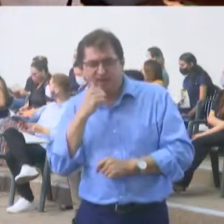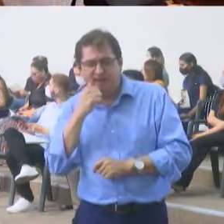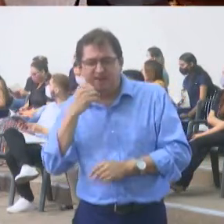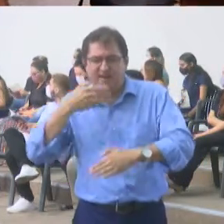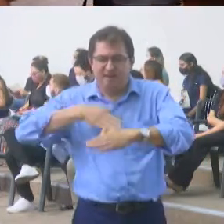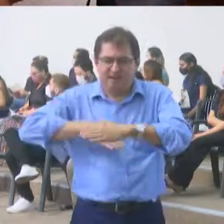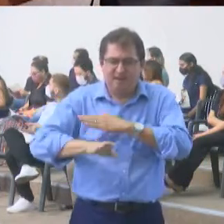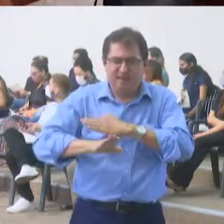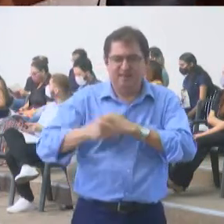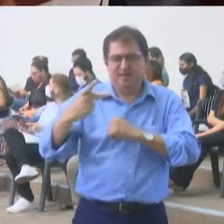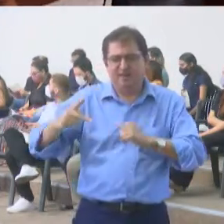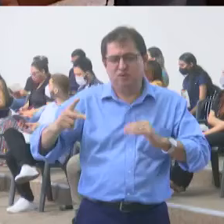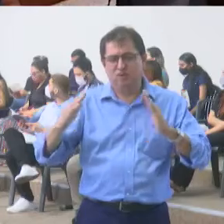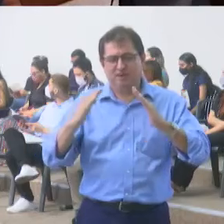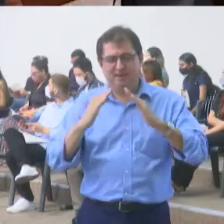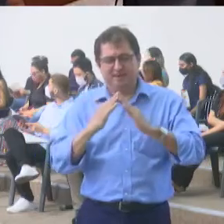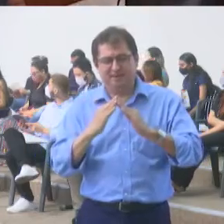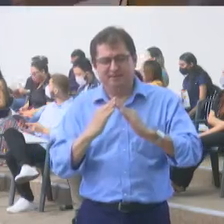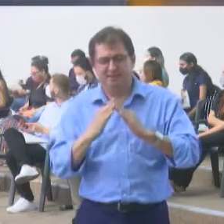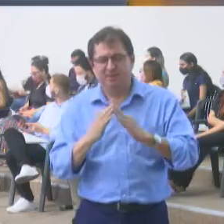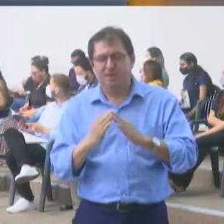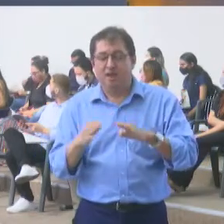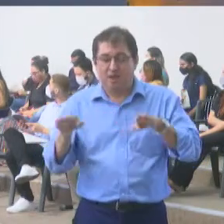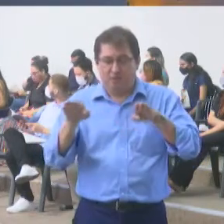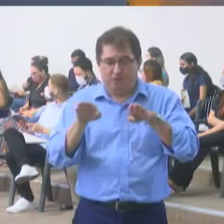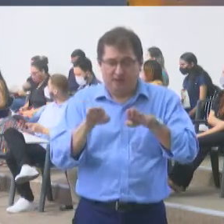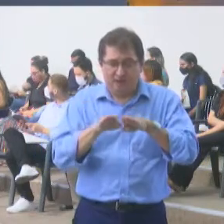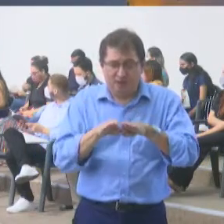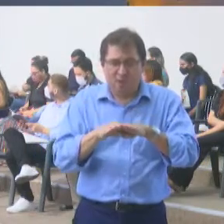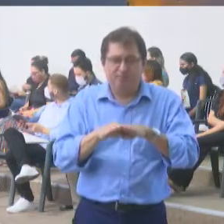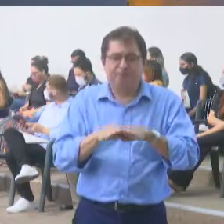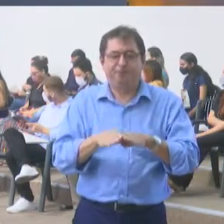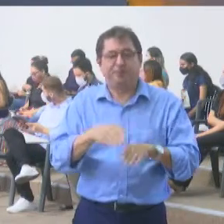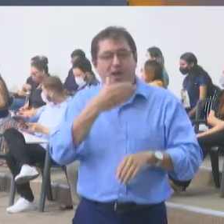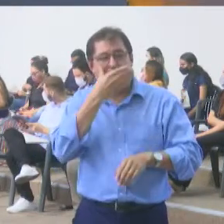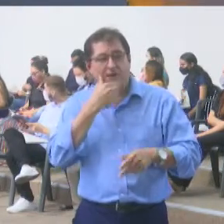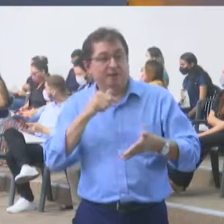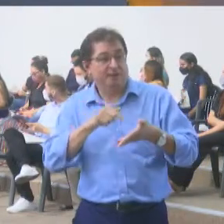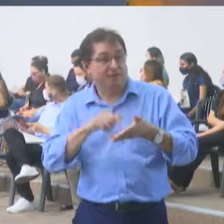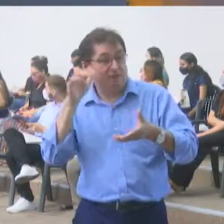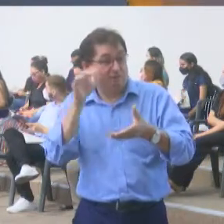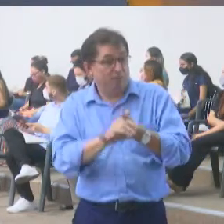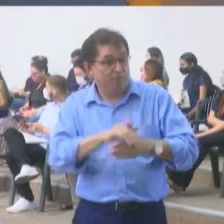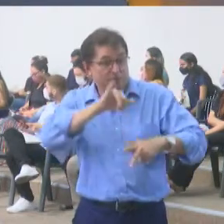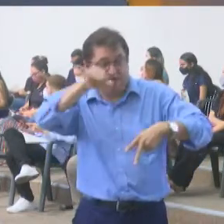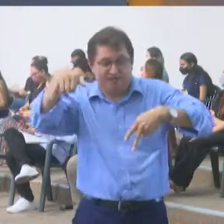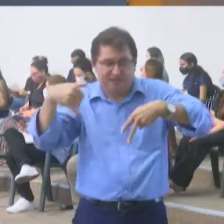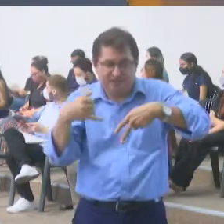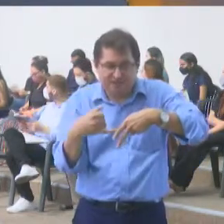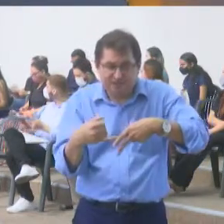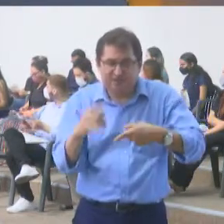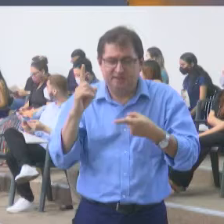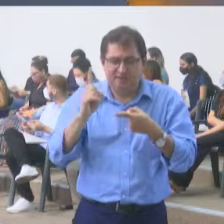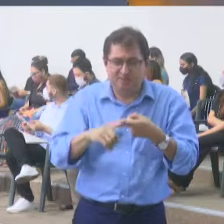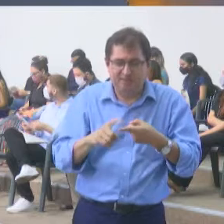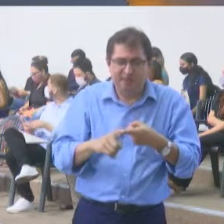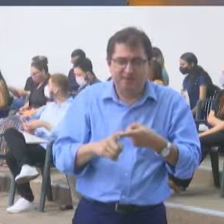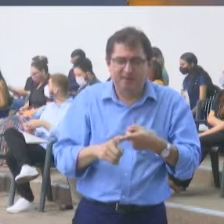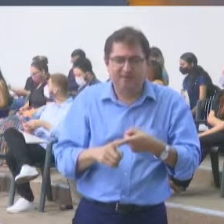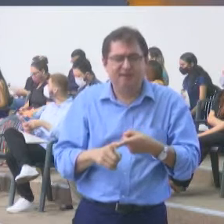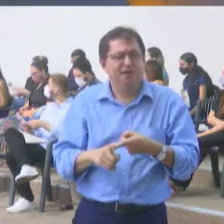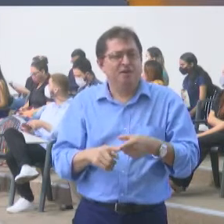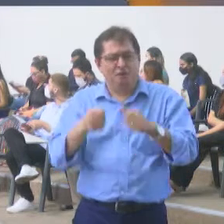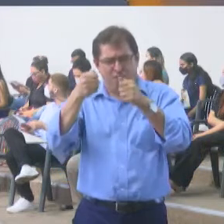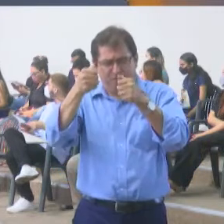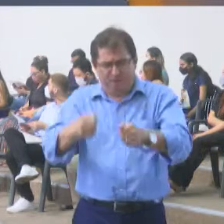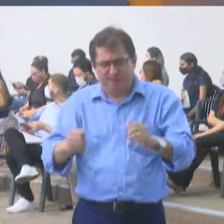esta mulher que entra na tua casa, como a Raquel e como a Lia, que ambas edificaram a casa de Israel, e